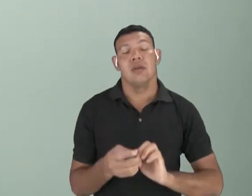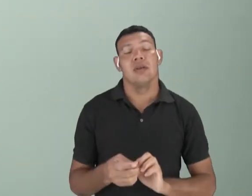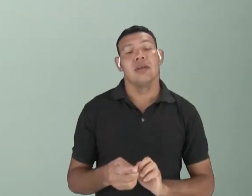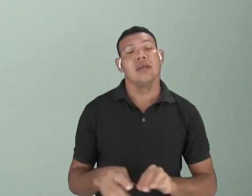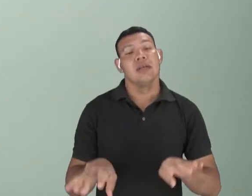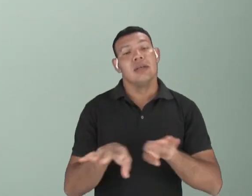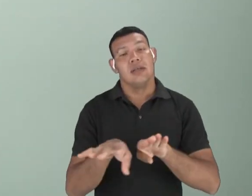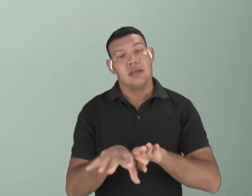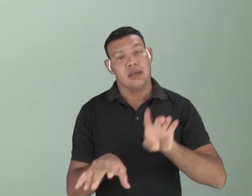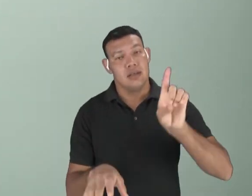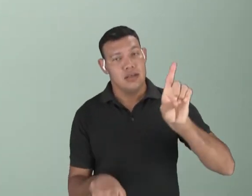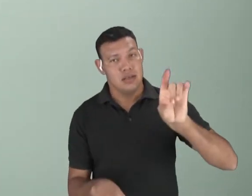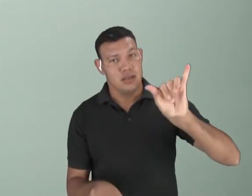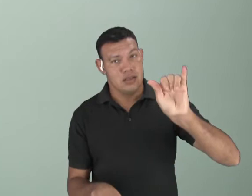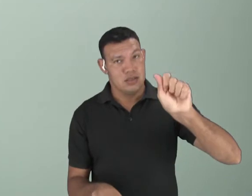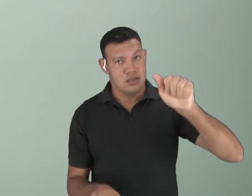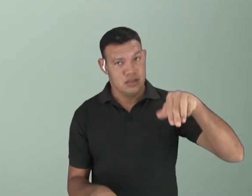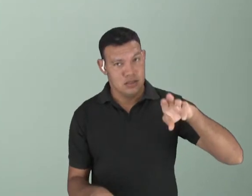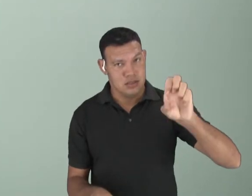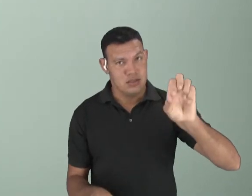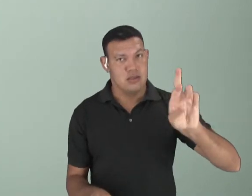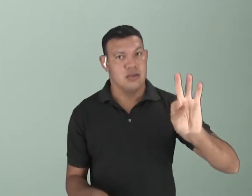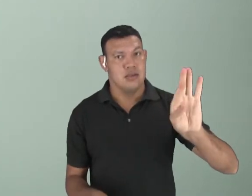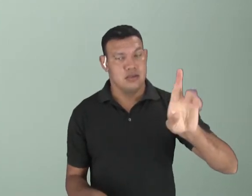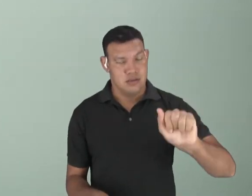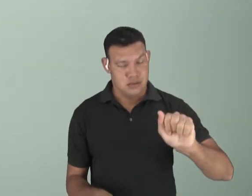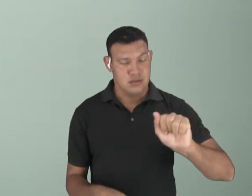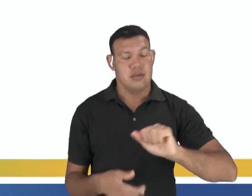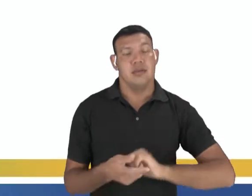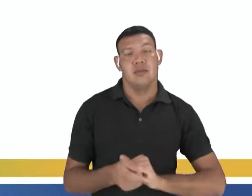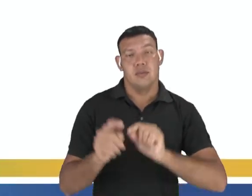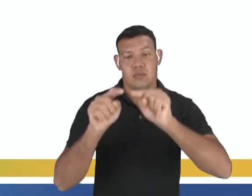uma circunferência. Vamos lá?